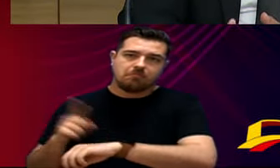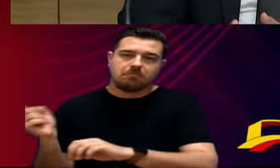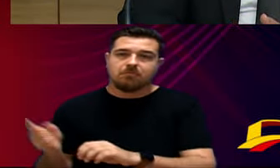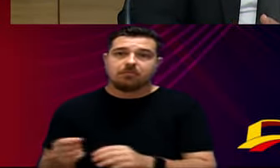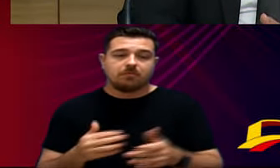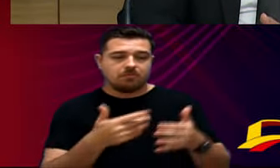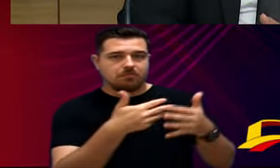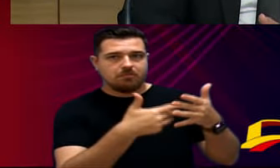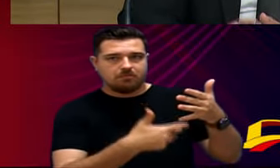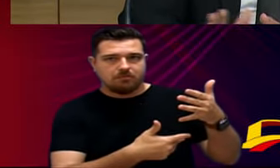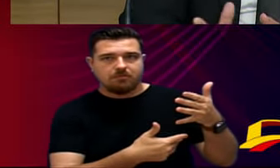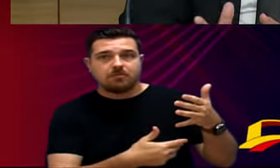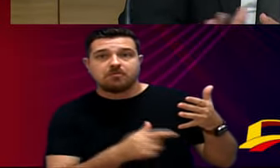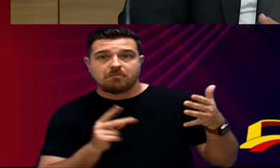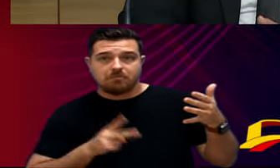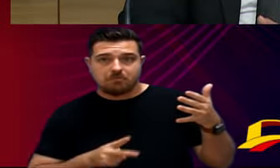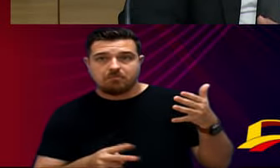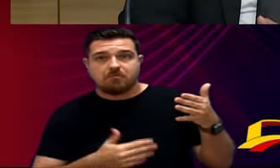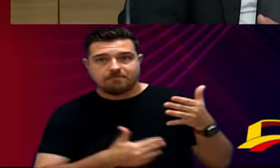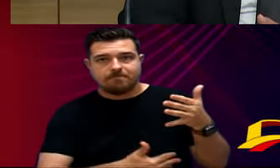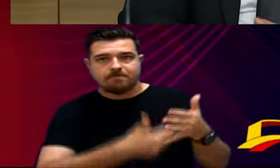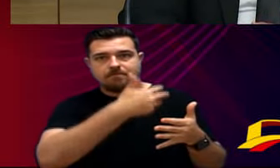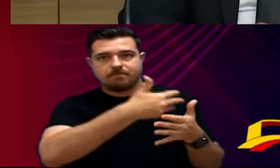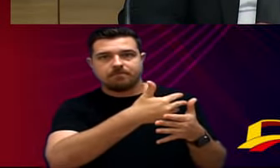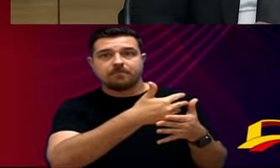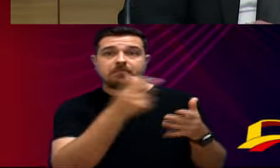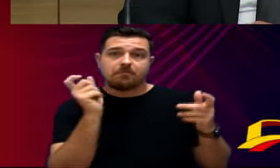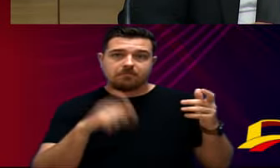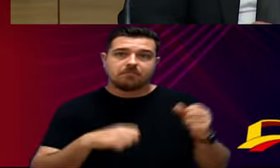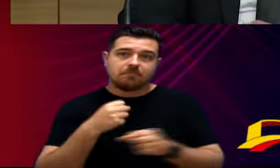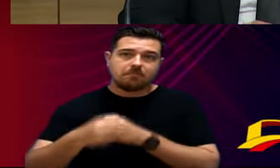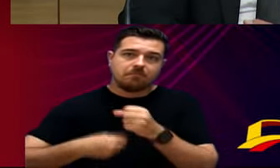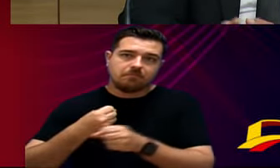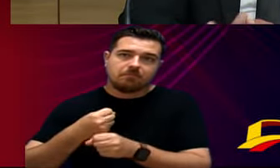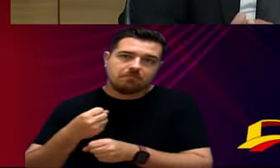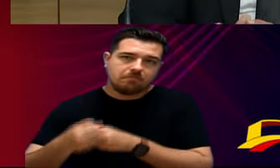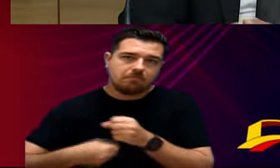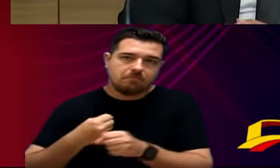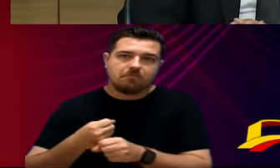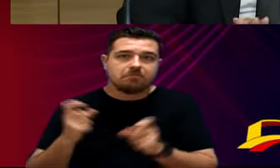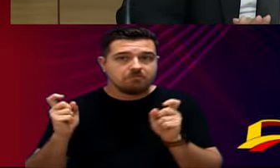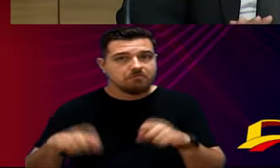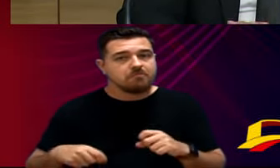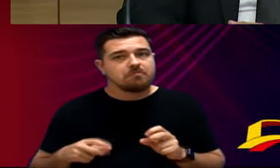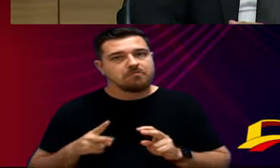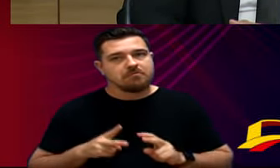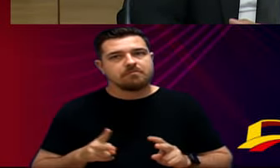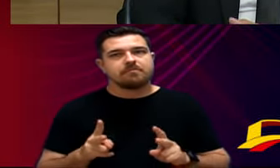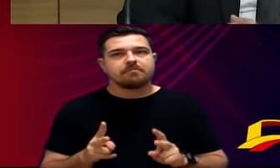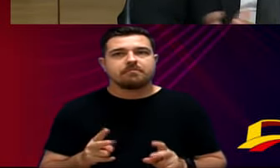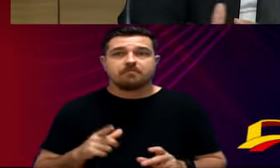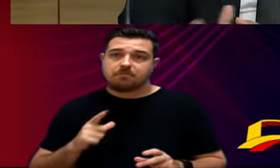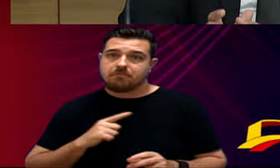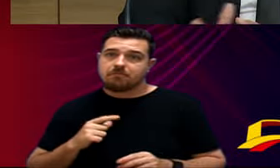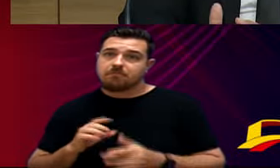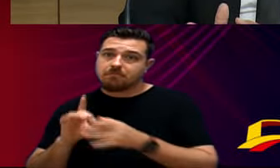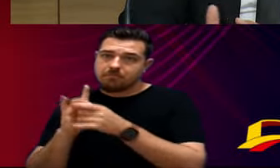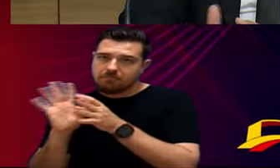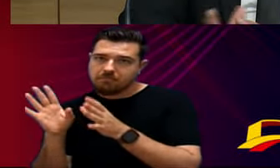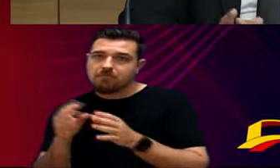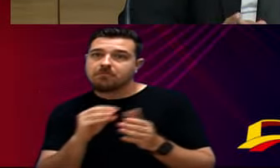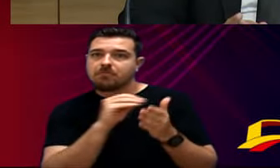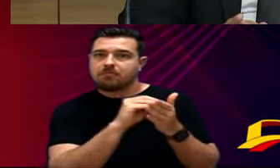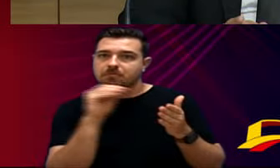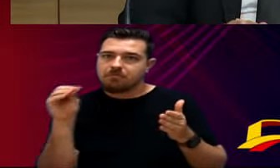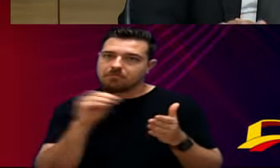e em do anos aplica-se as mesmas regras né 2 anos prorrogável por mais 2 anos né então haveria inclusive